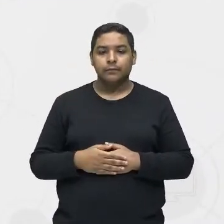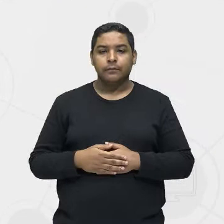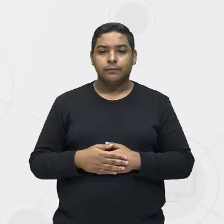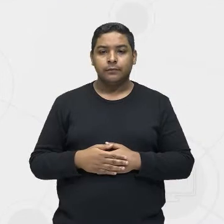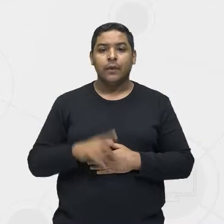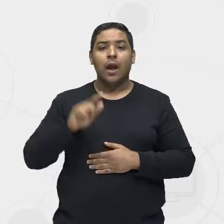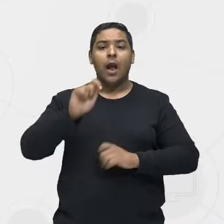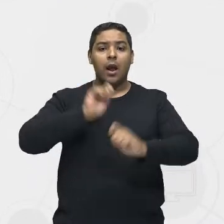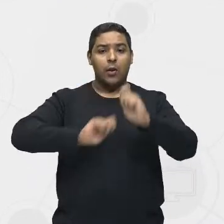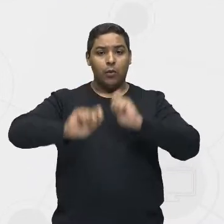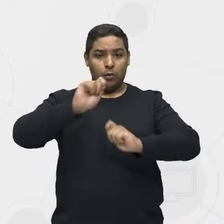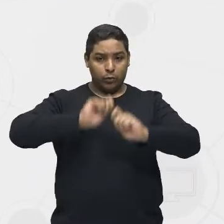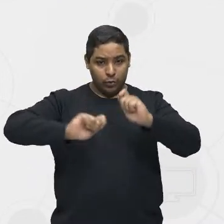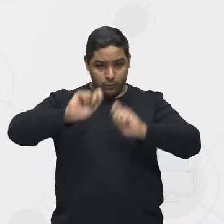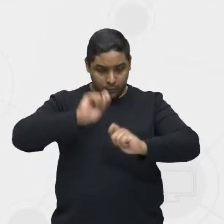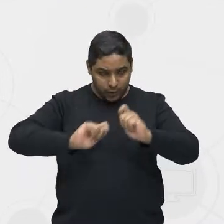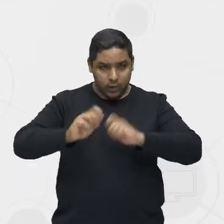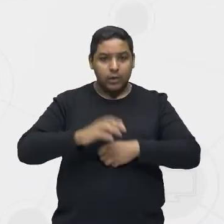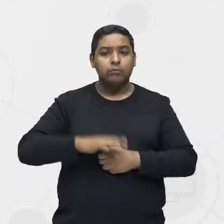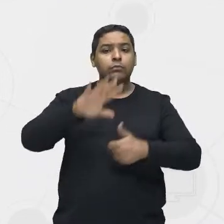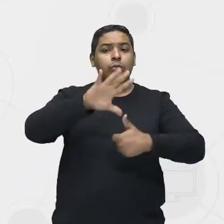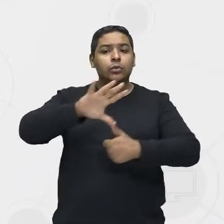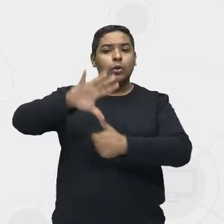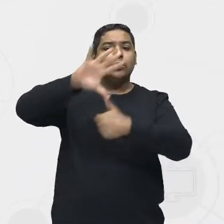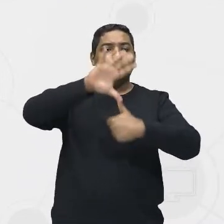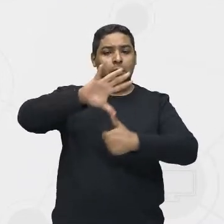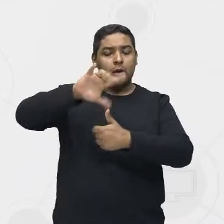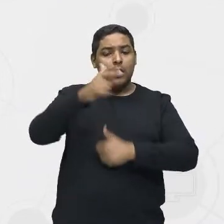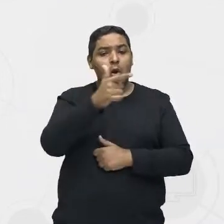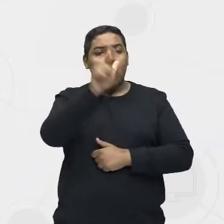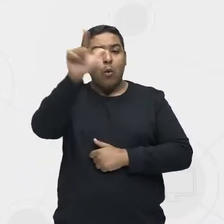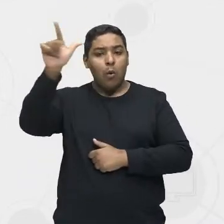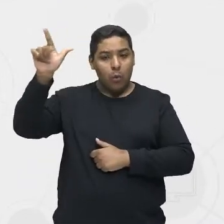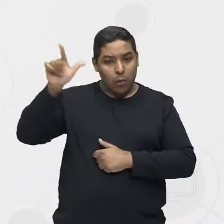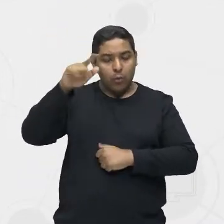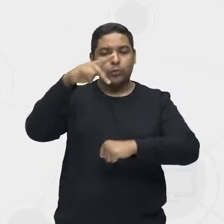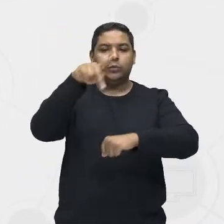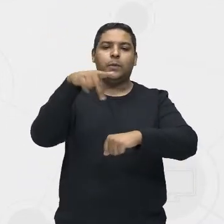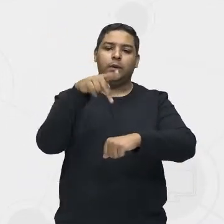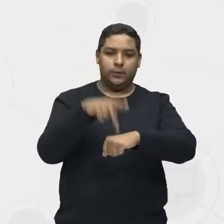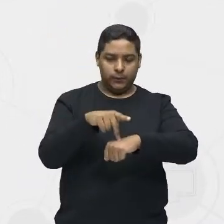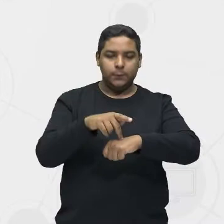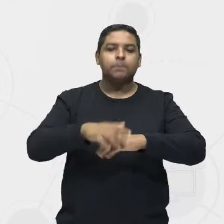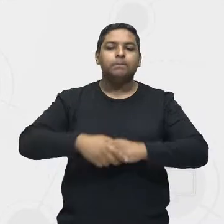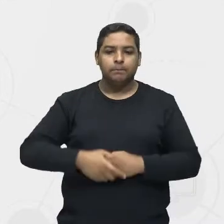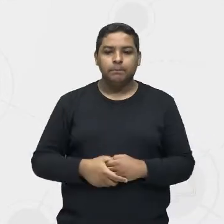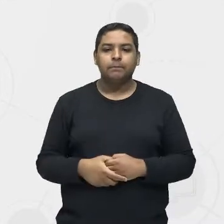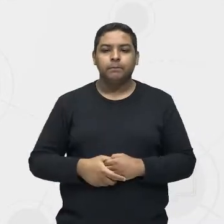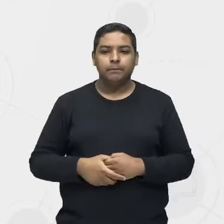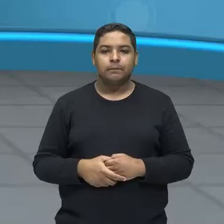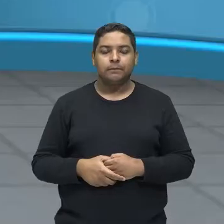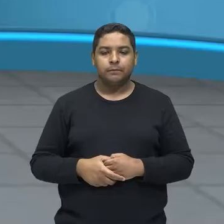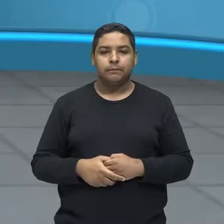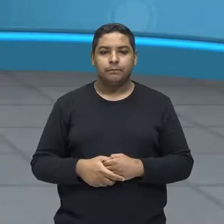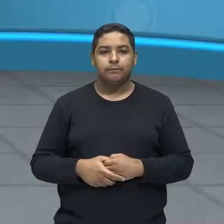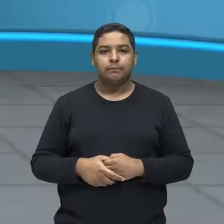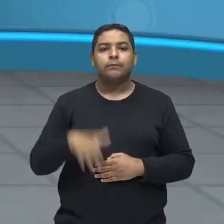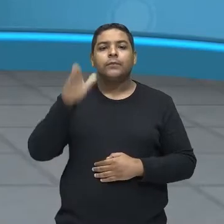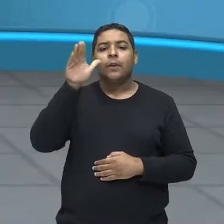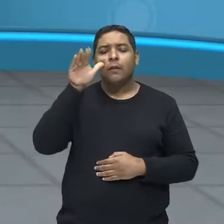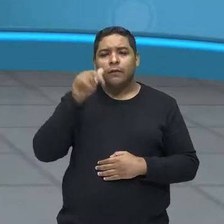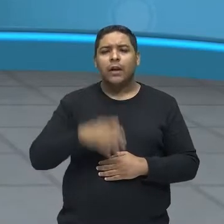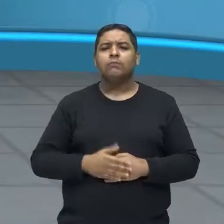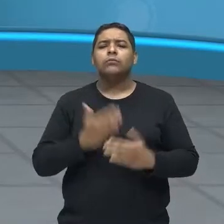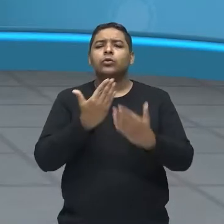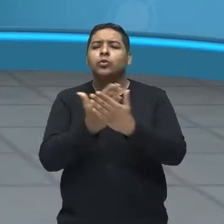a presença da economia norte-americana em outros países. Então, a gente vai verificar e